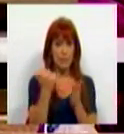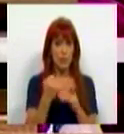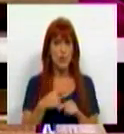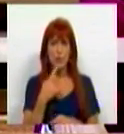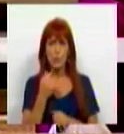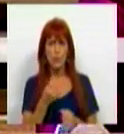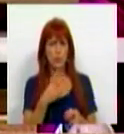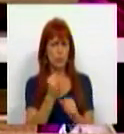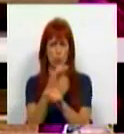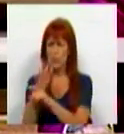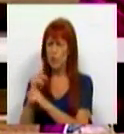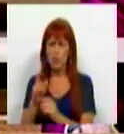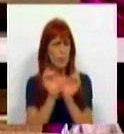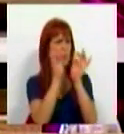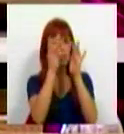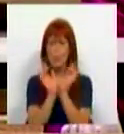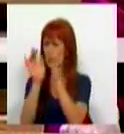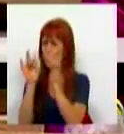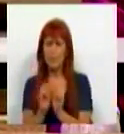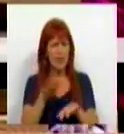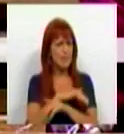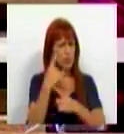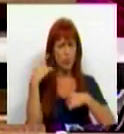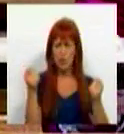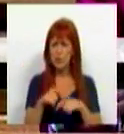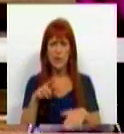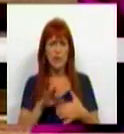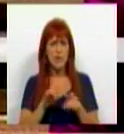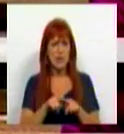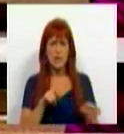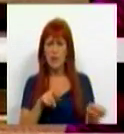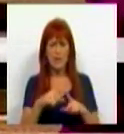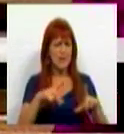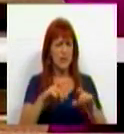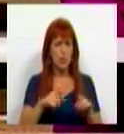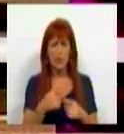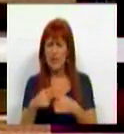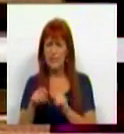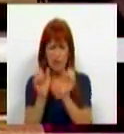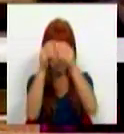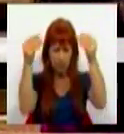à multiplicidade de portais da administração pública e as respectivas senhas, às